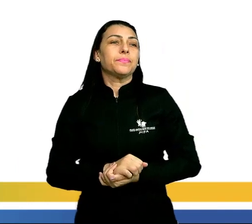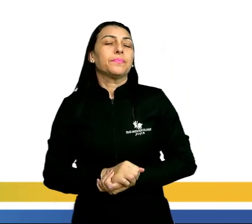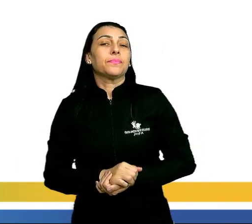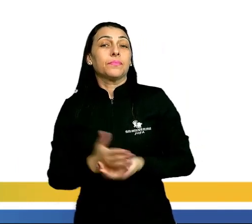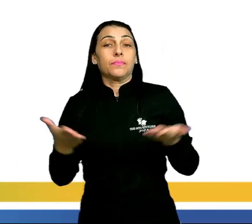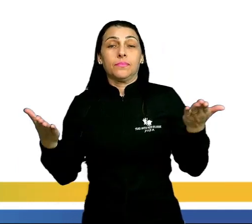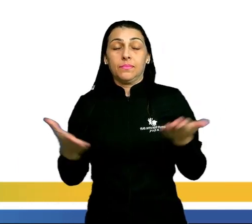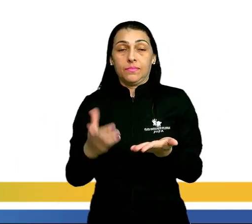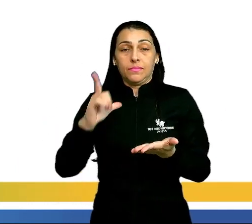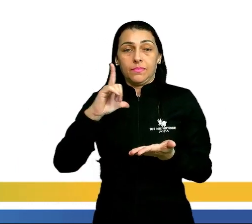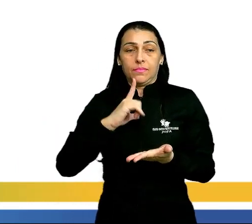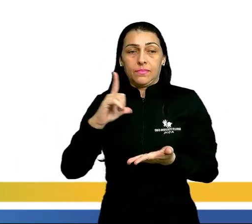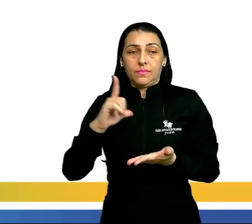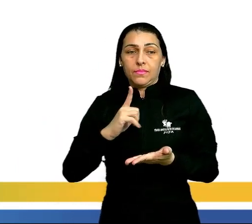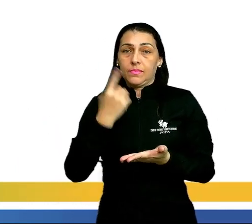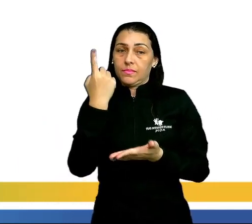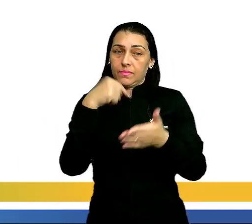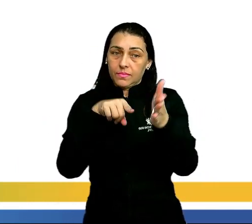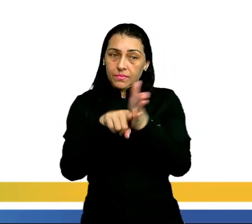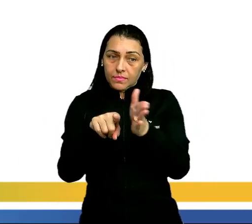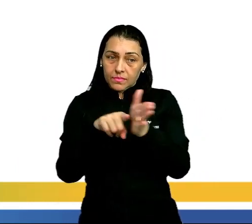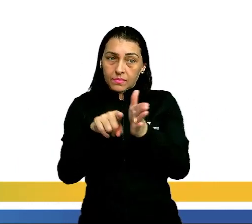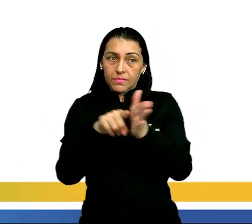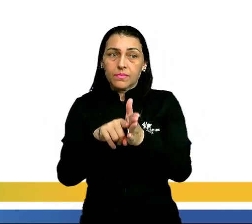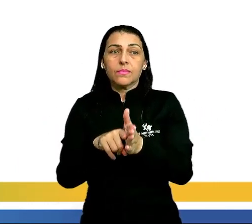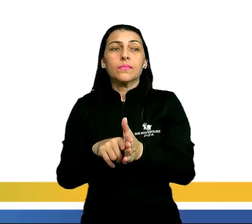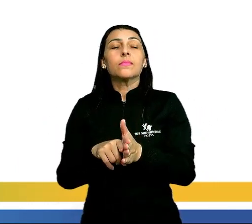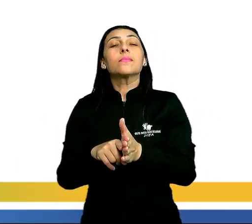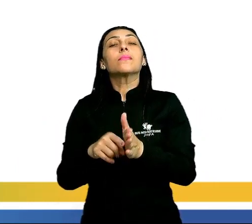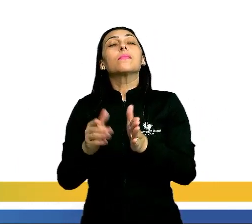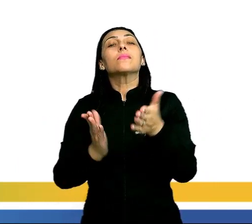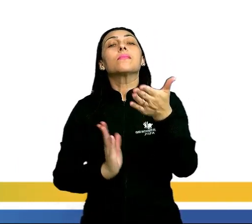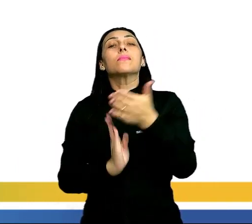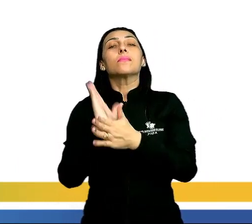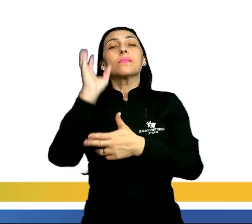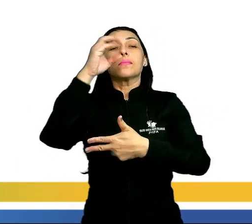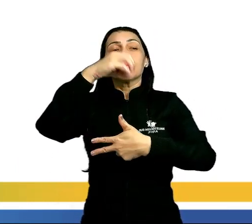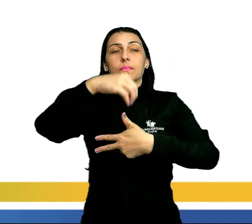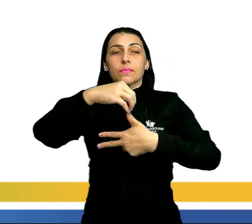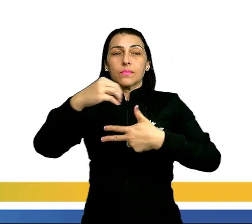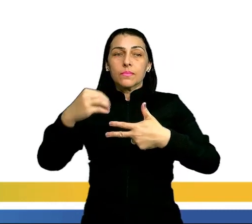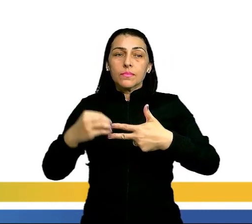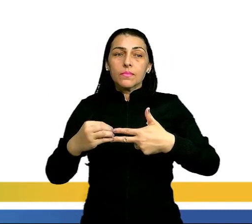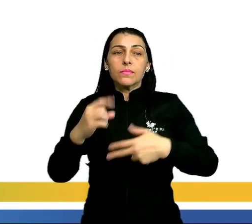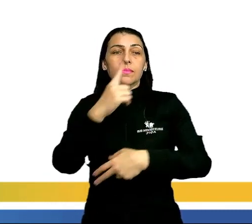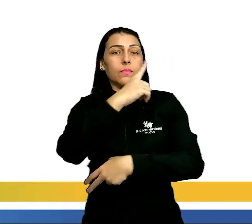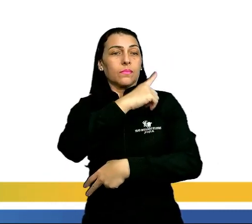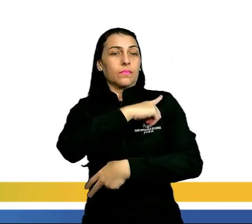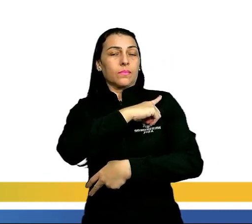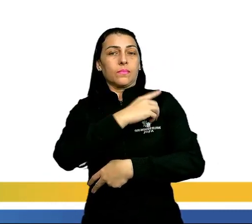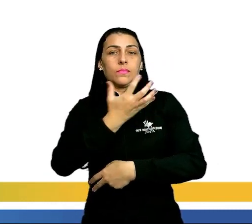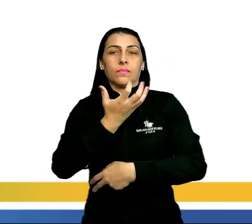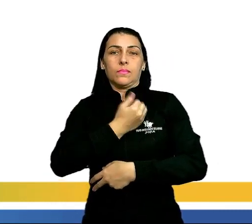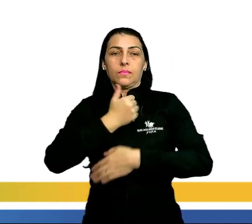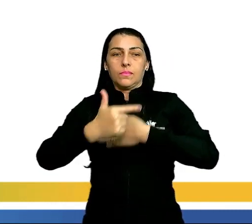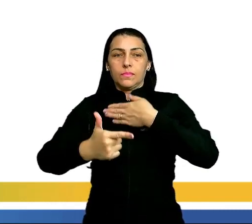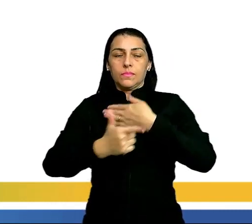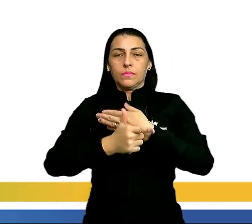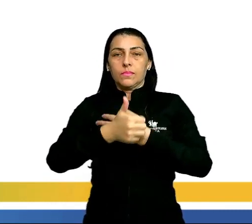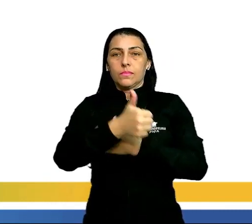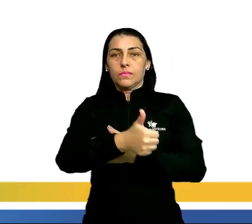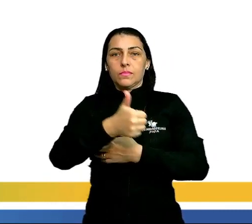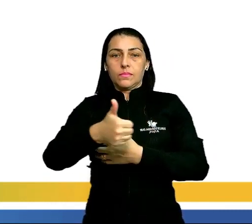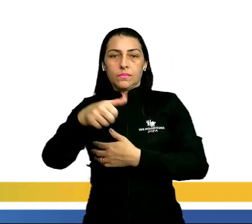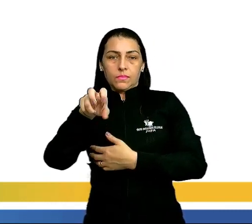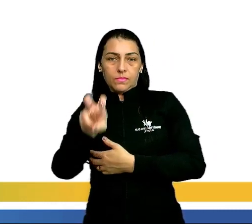Então, agora nós temos aí uma questão. Essa questão está muito ligada ao nosso discurso de hoje. E aí nós temos uma